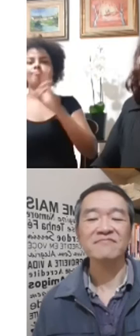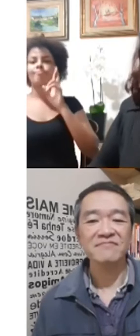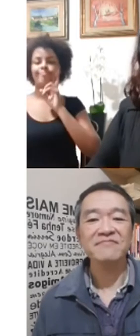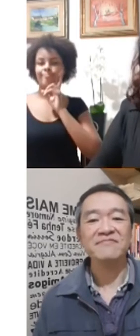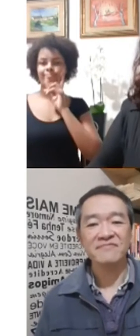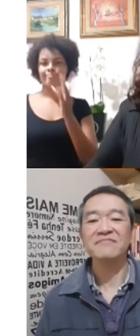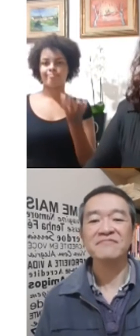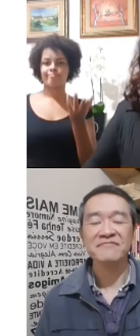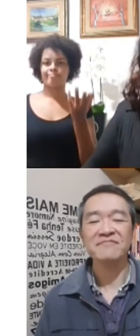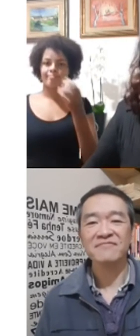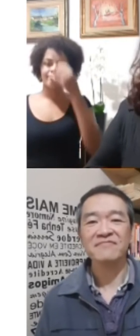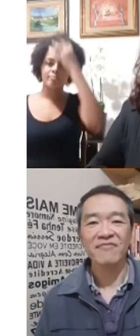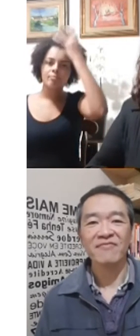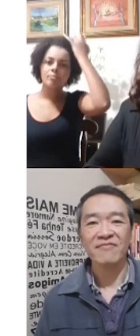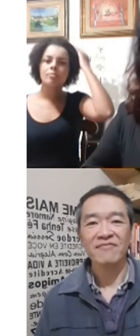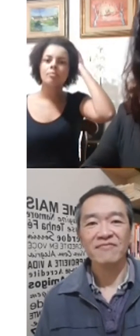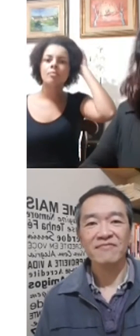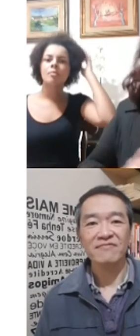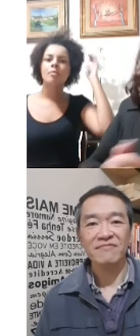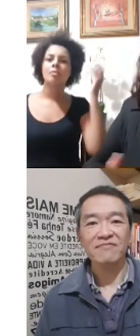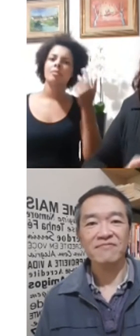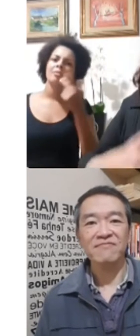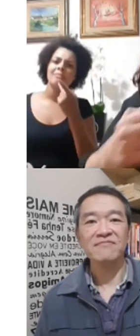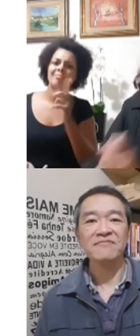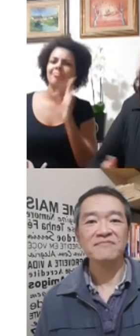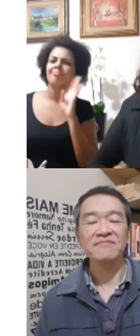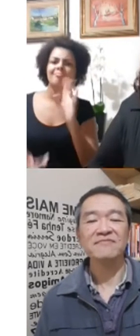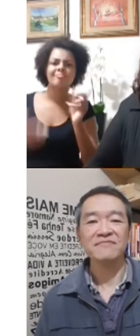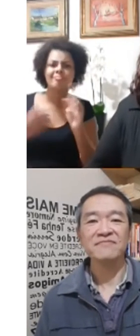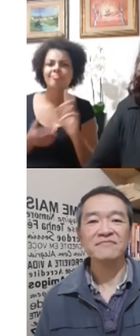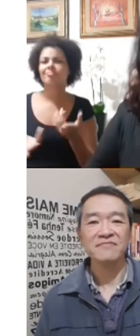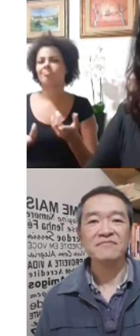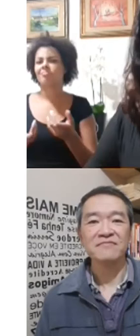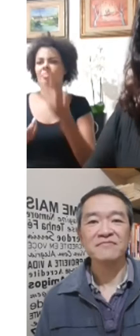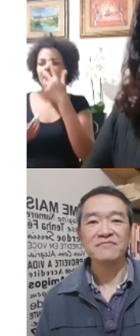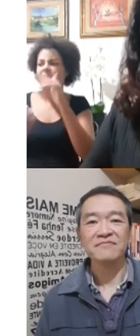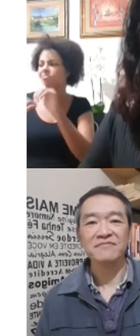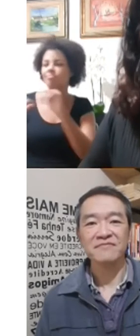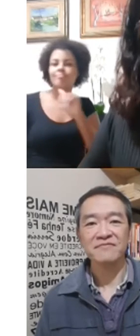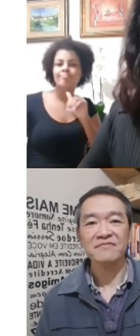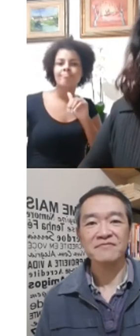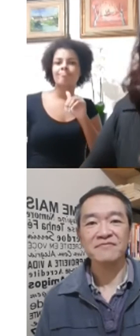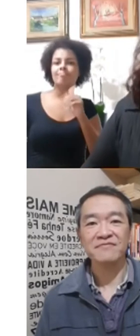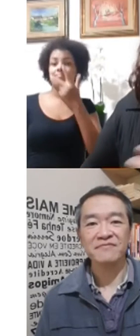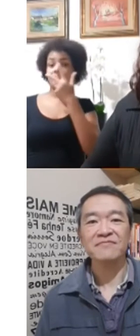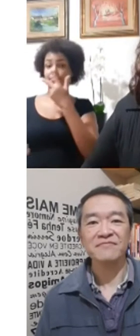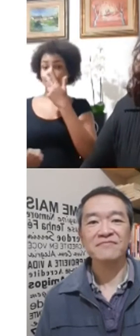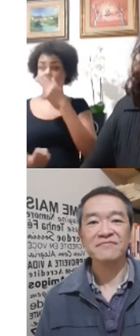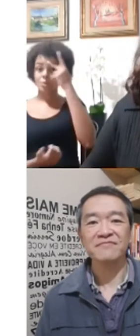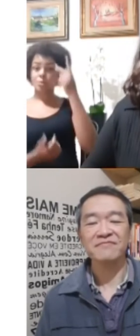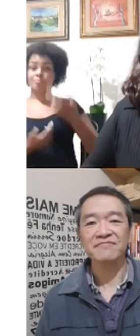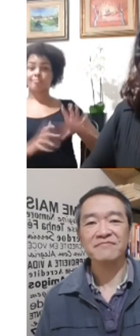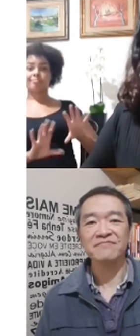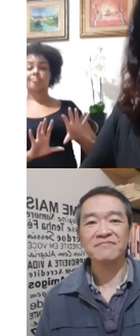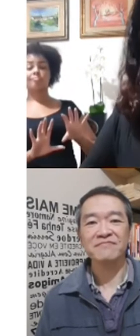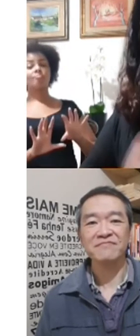fique em outros lugares. Então, quando você fala que isso não é legal, que isso não é bacana, que segrega, e aí tem uma certa resistência. Isso foi uma coisa que você